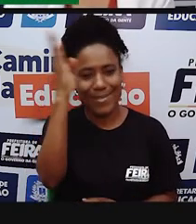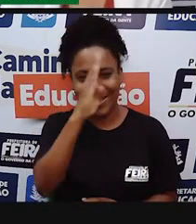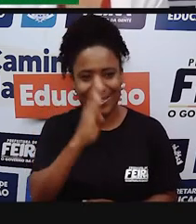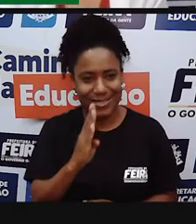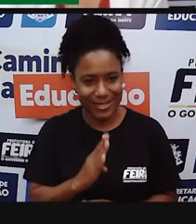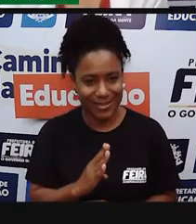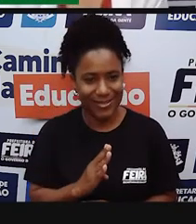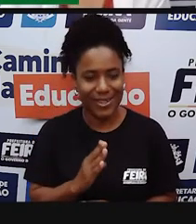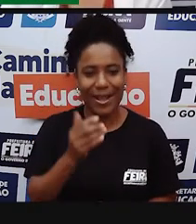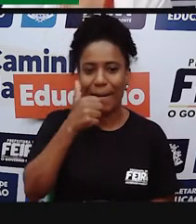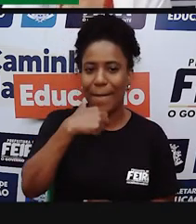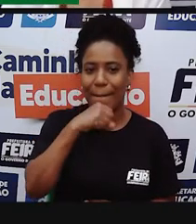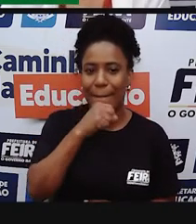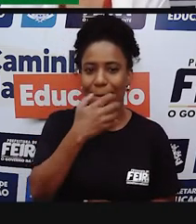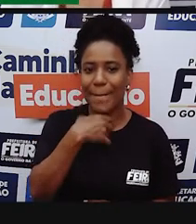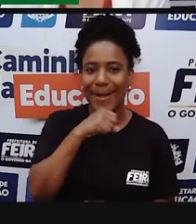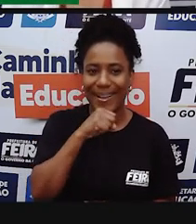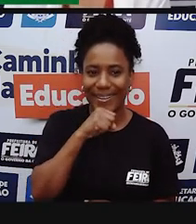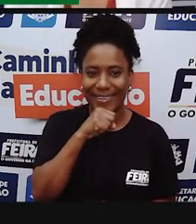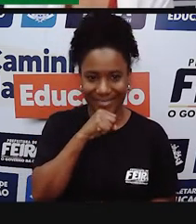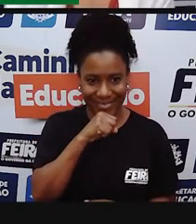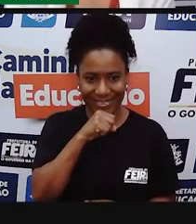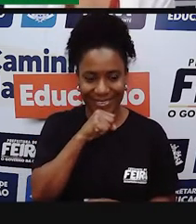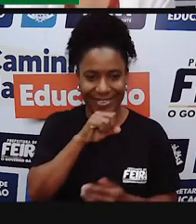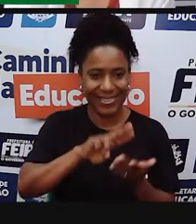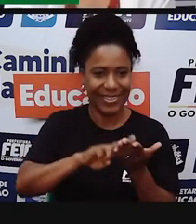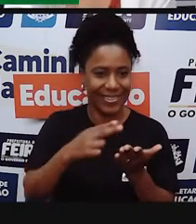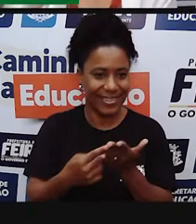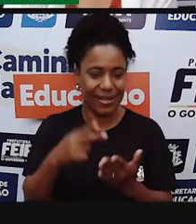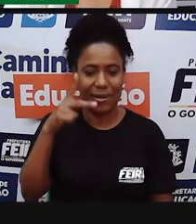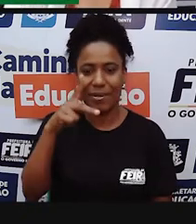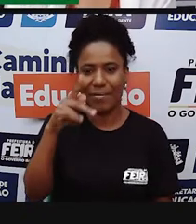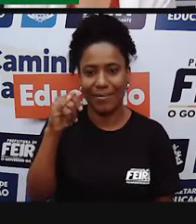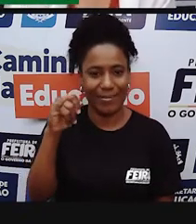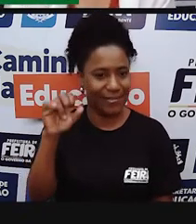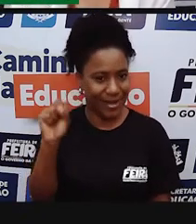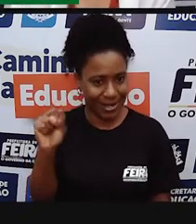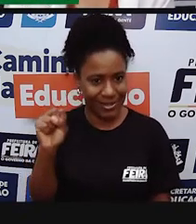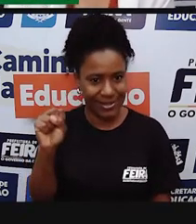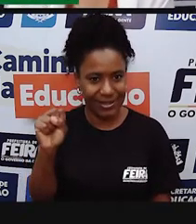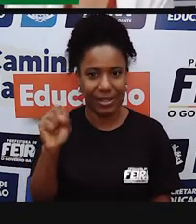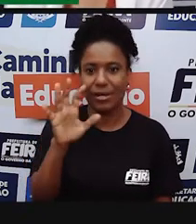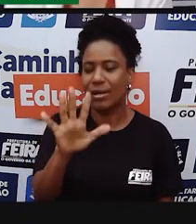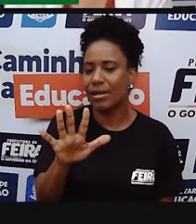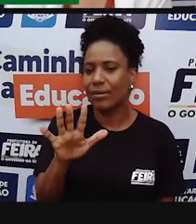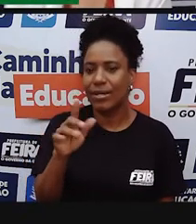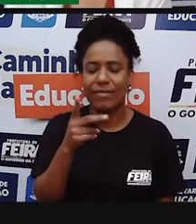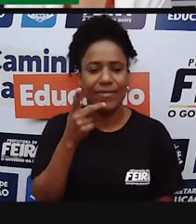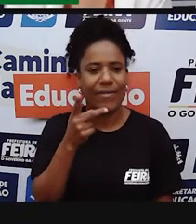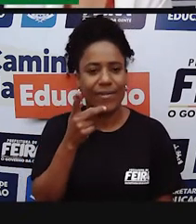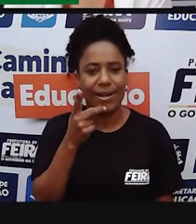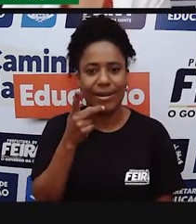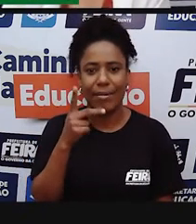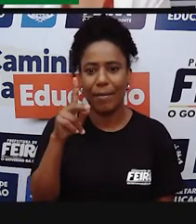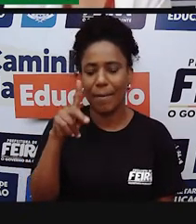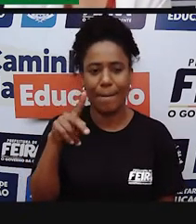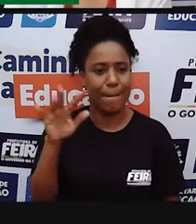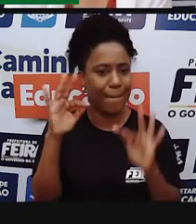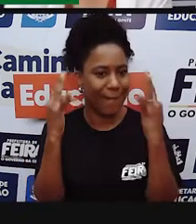paz em inglês é realmente uns parentes de um modo geral relativo